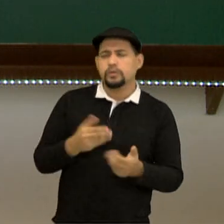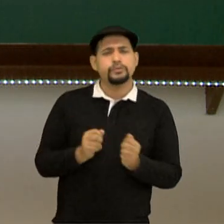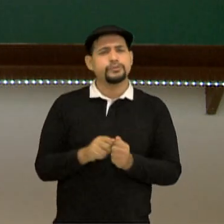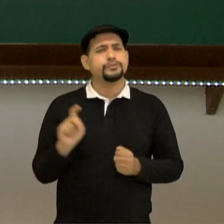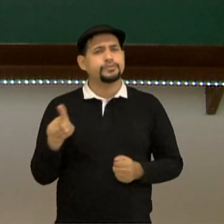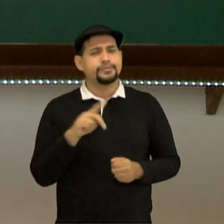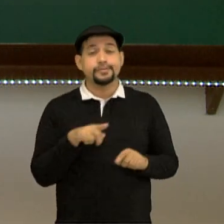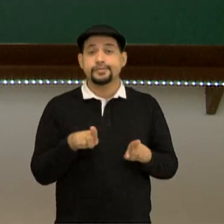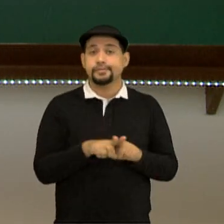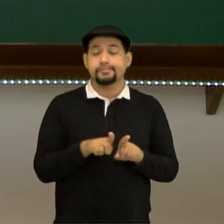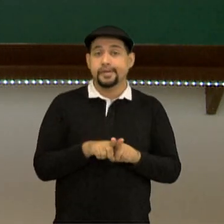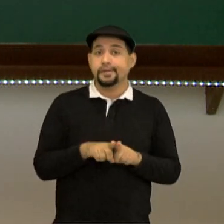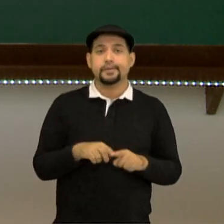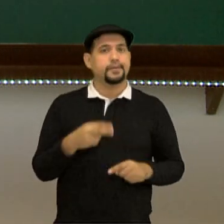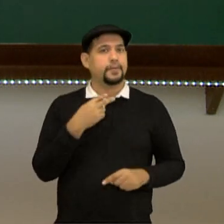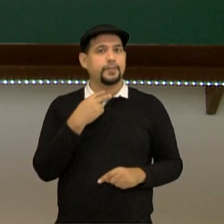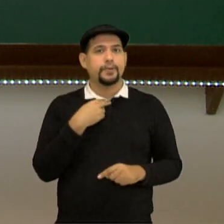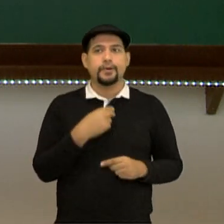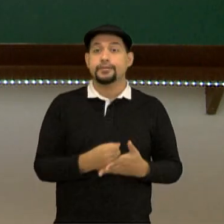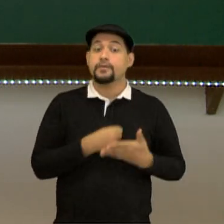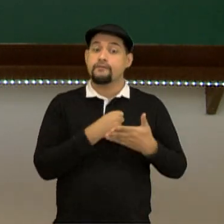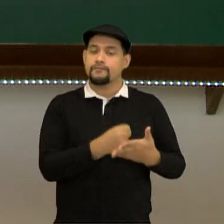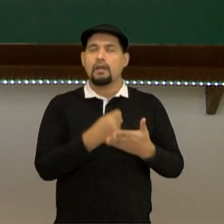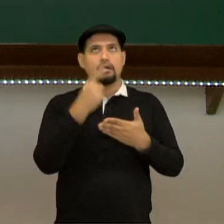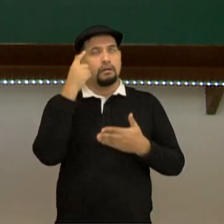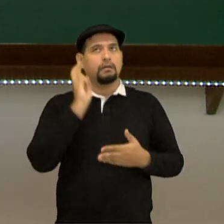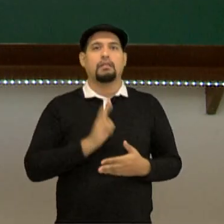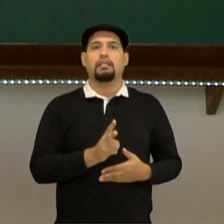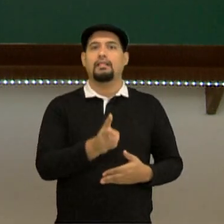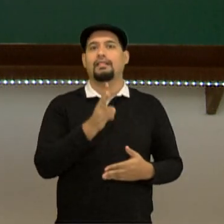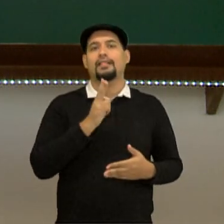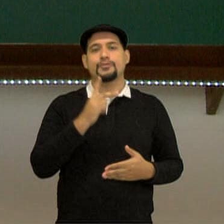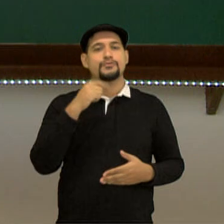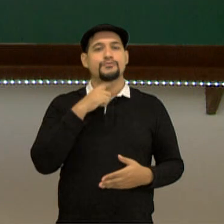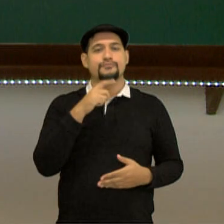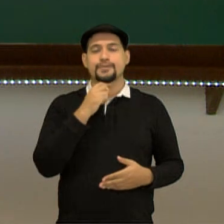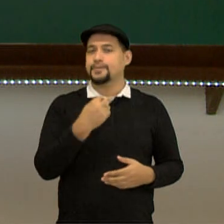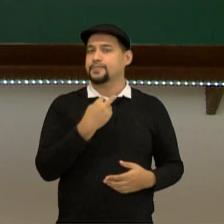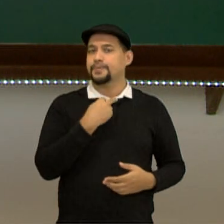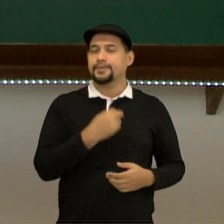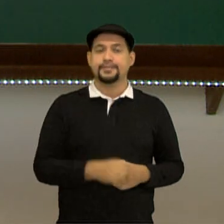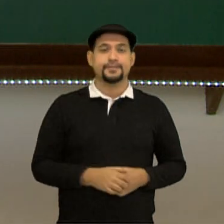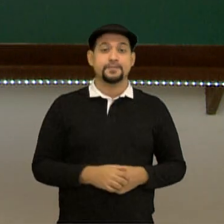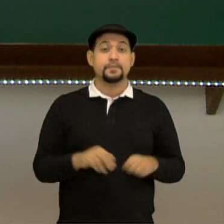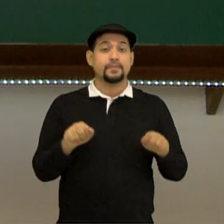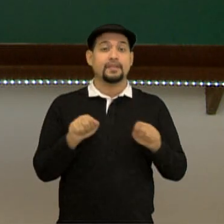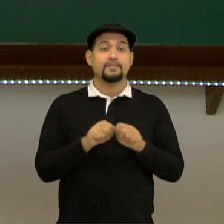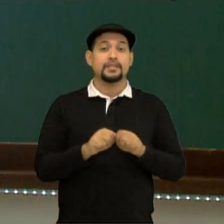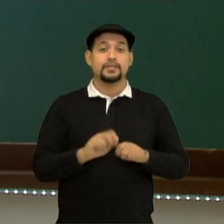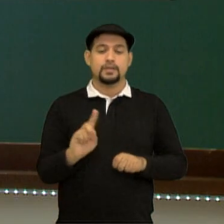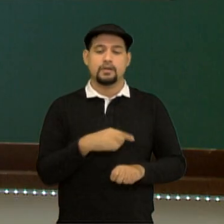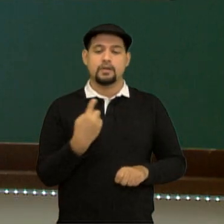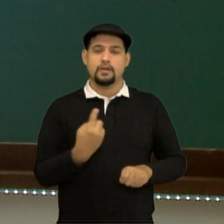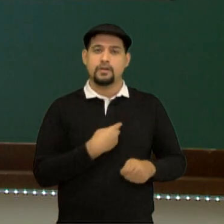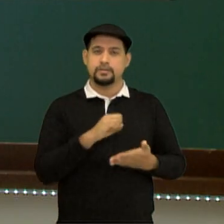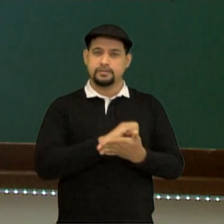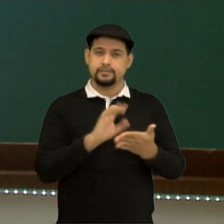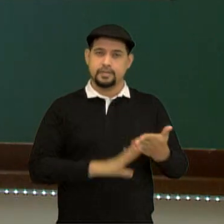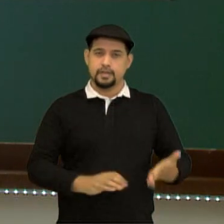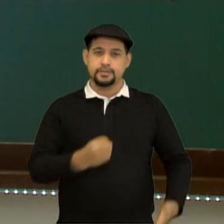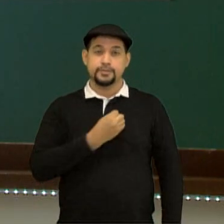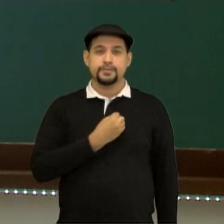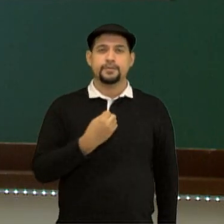professor, para não ficar com essas dúvidas. Tranquilo? Então vamos lá, resolvendo aqui o nosso problema 2,